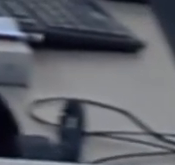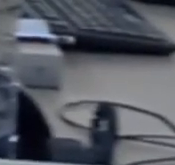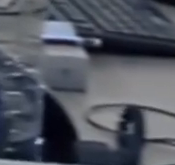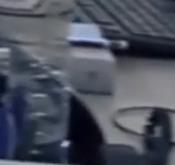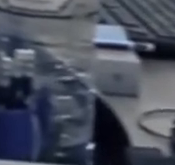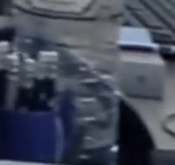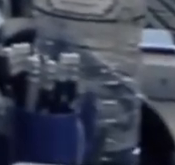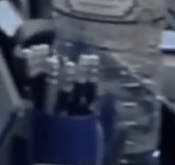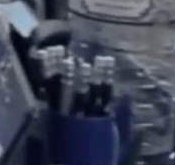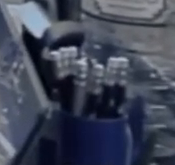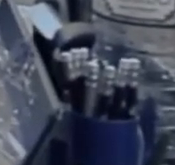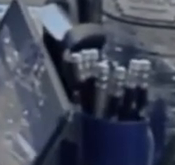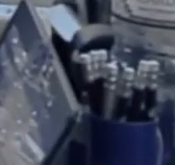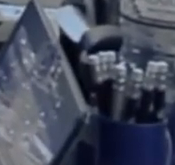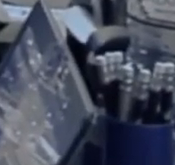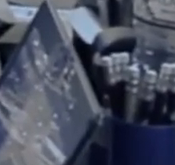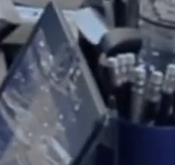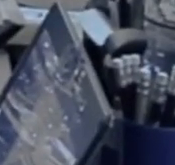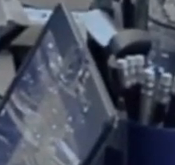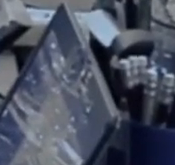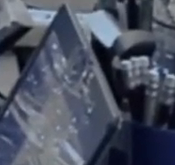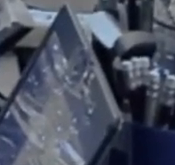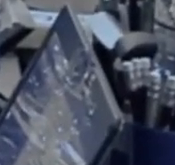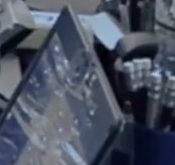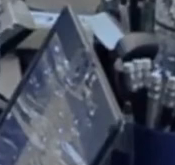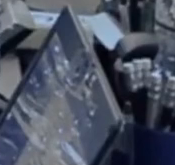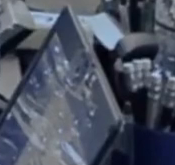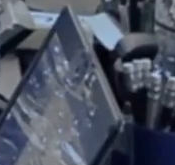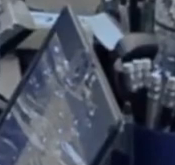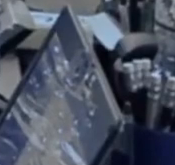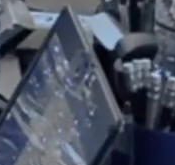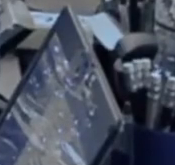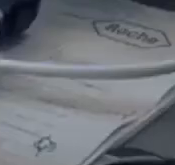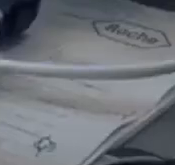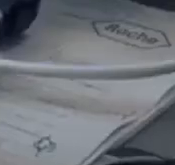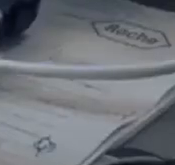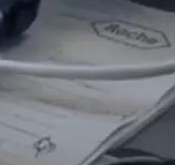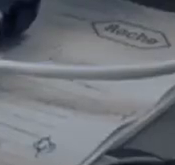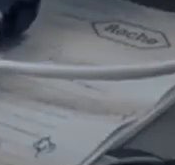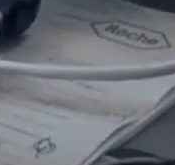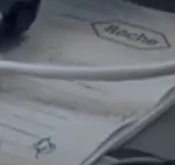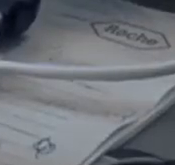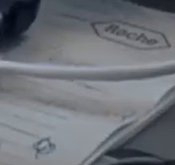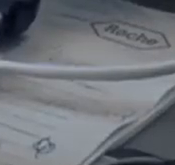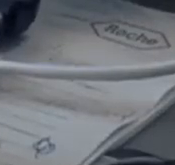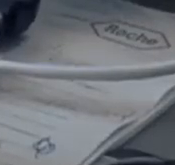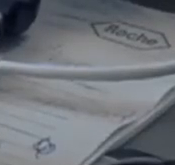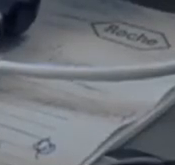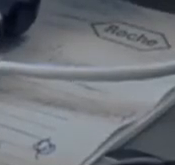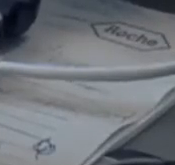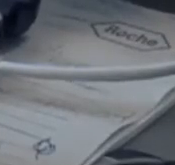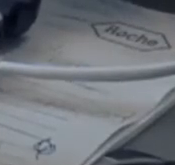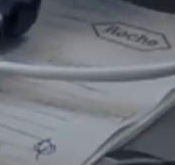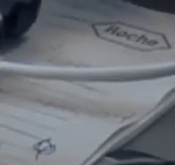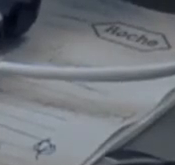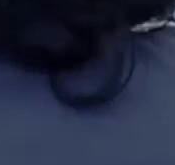não cria comunhão. Tornai-nos capazes de tirar o veneno dos nossos juízos. Ajudai-nos a falar dos outros como de